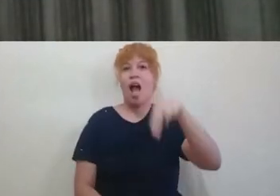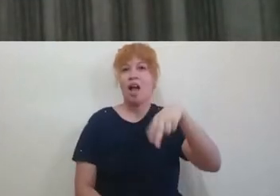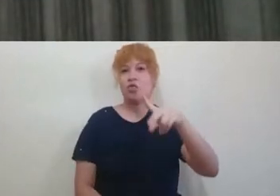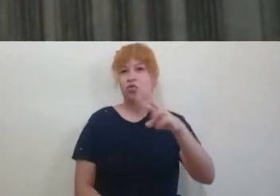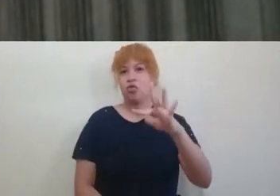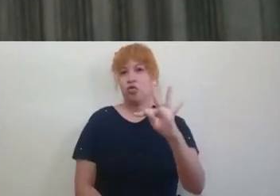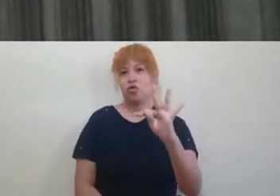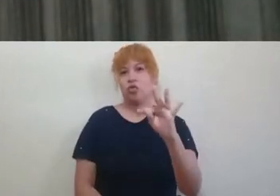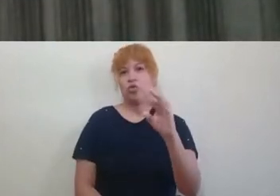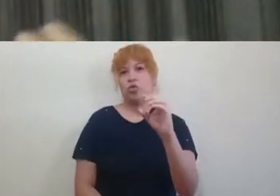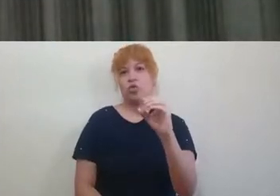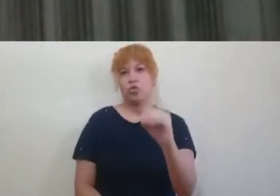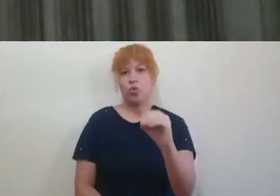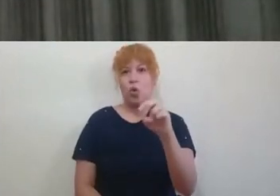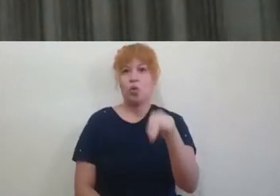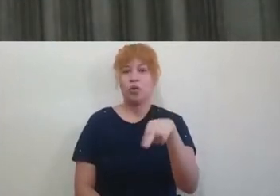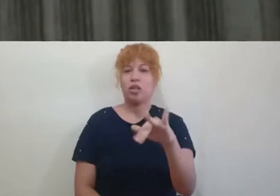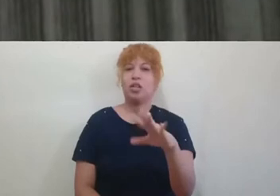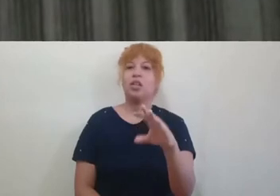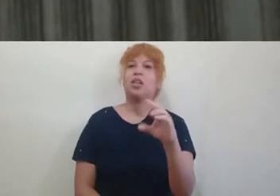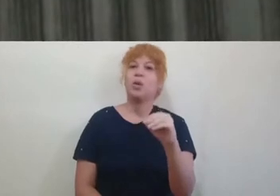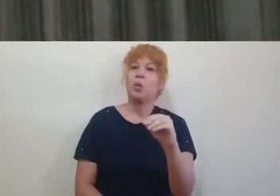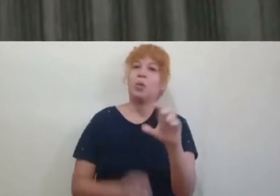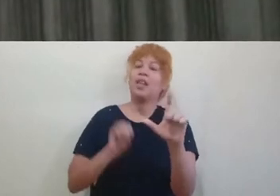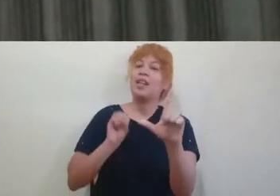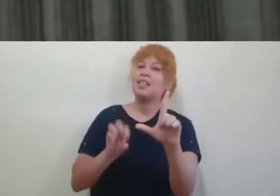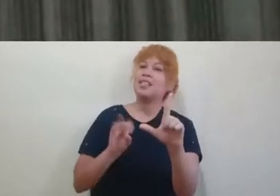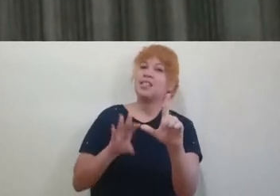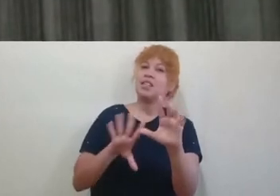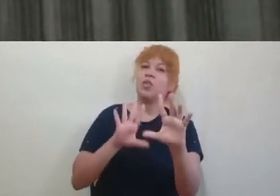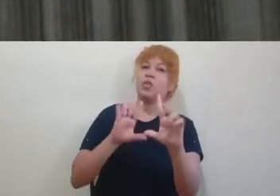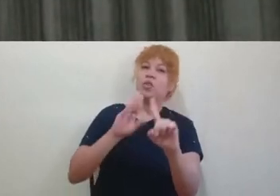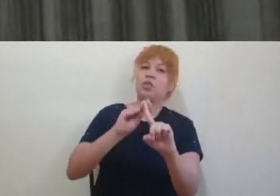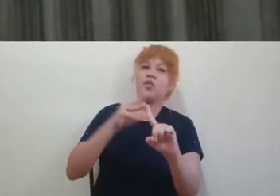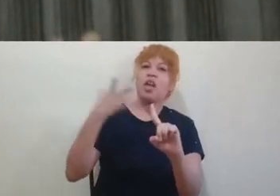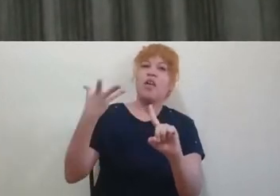chegou, e com ele mais um ciclo em suas vidas se encerra.